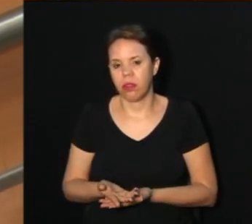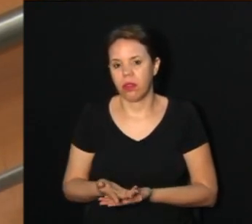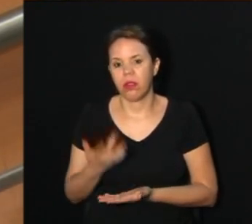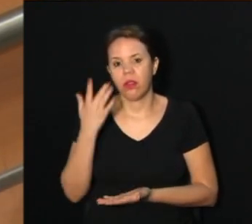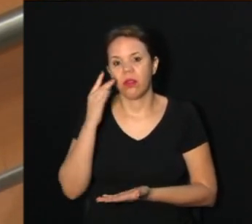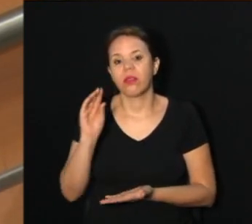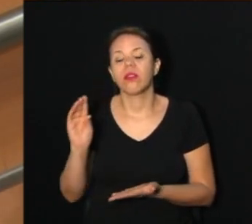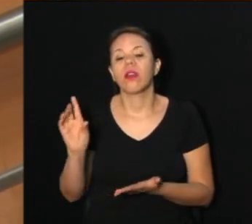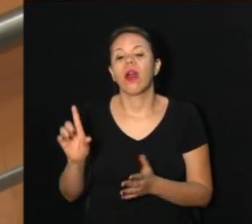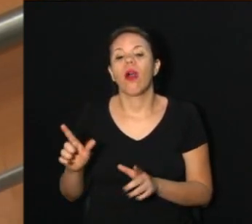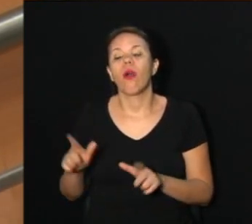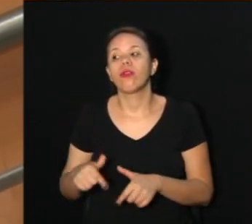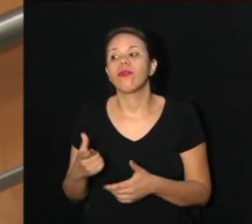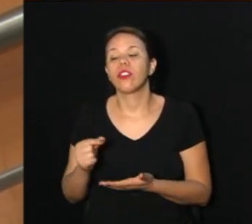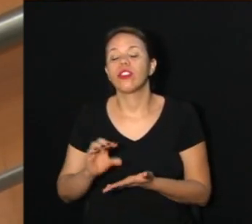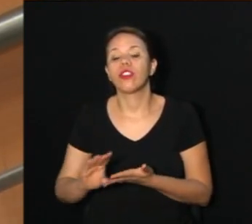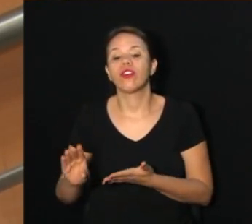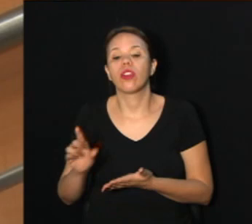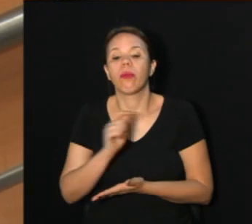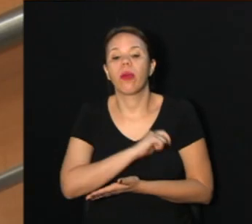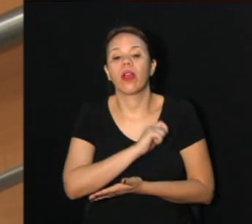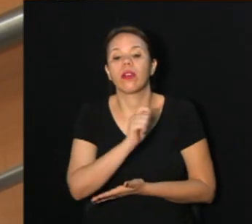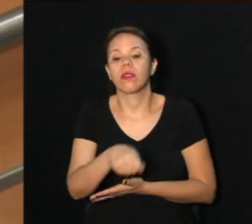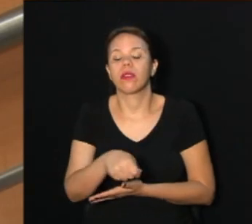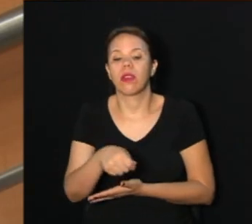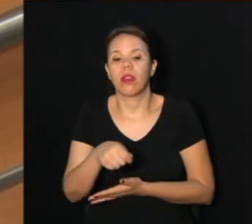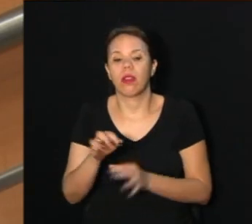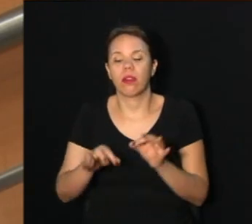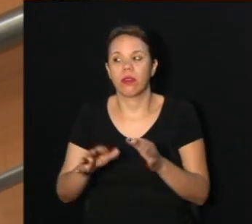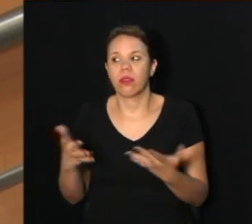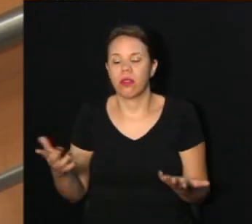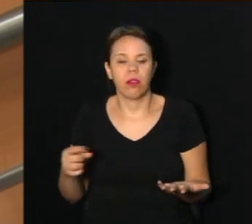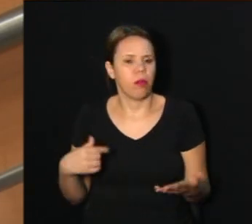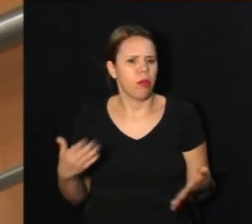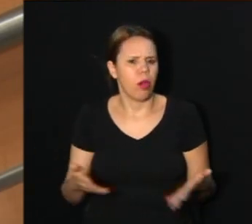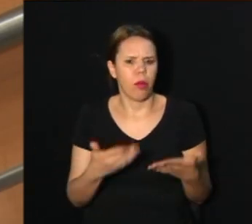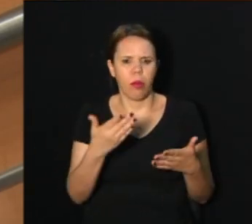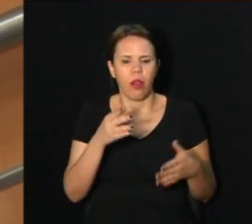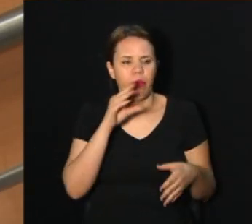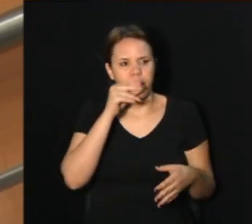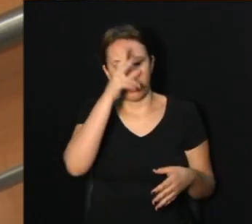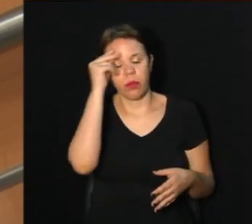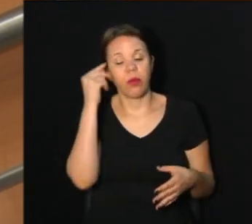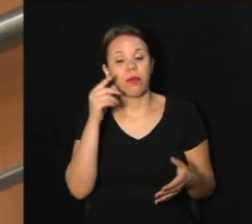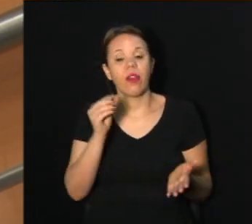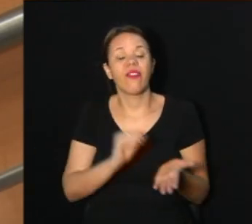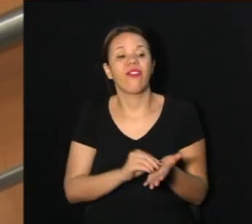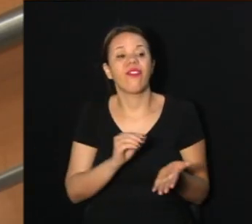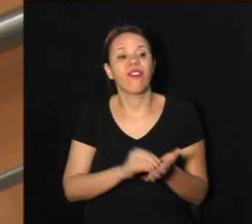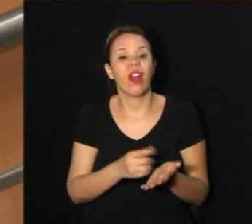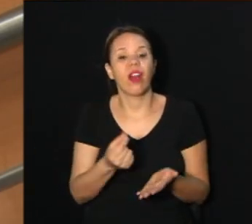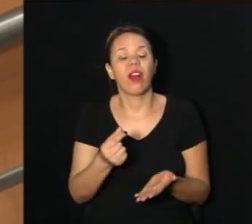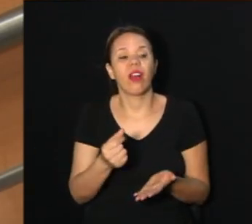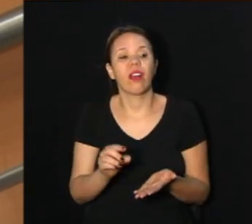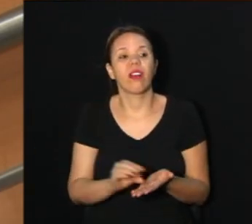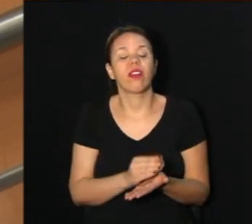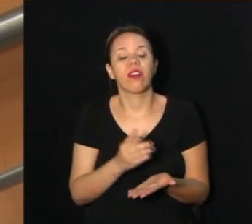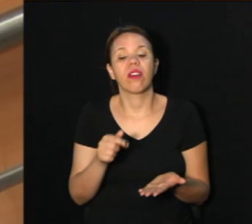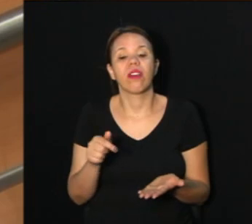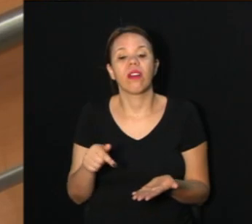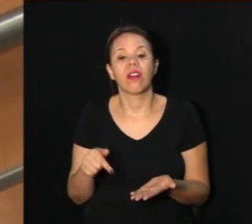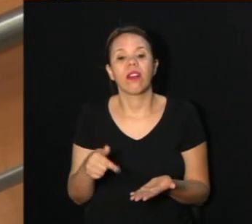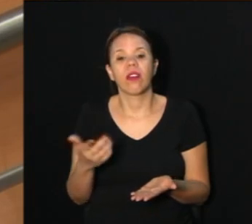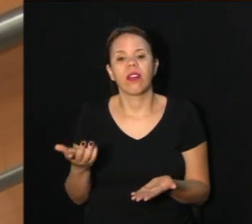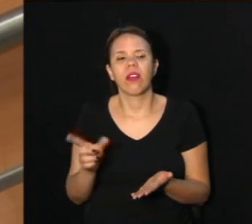esse dinheiro. O que ocorre? Não os promove, alegando falta de verba. E aqui, num